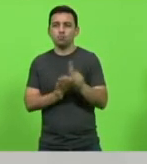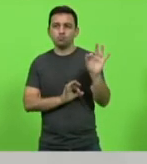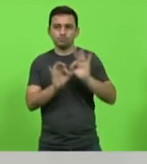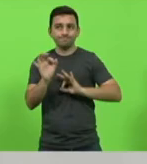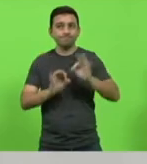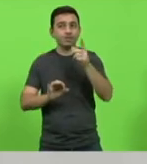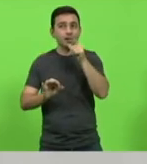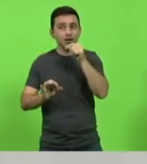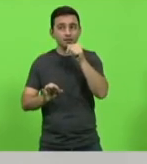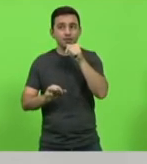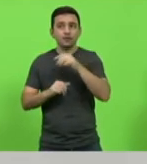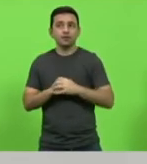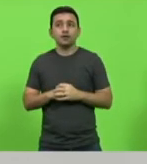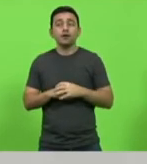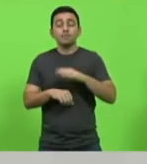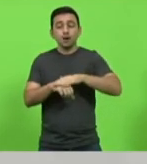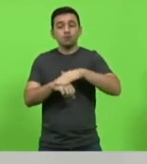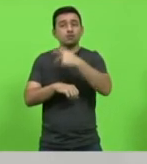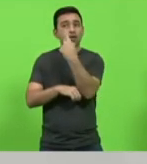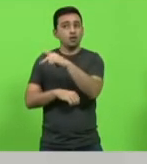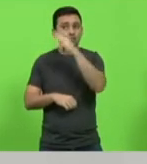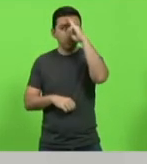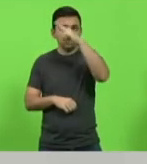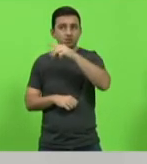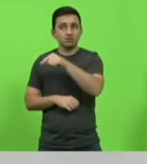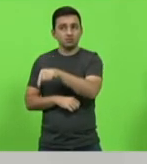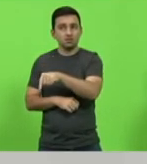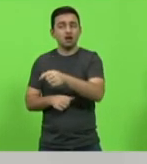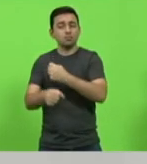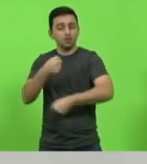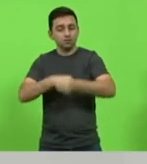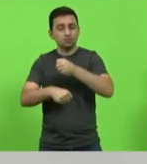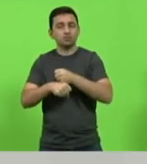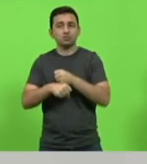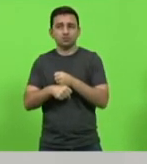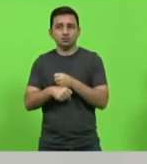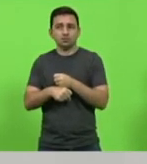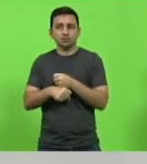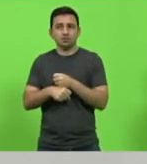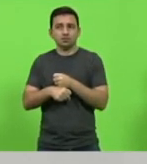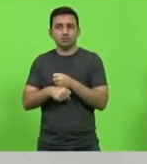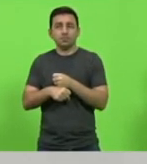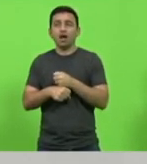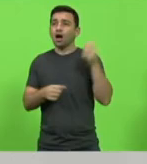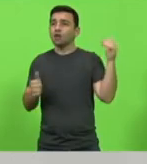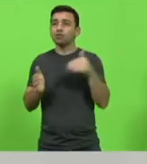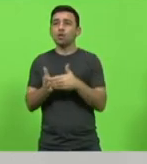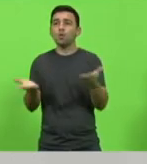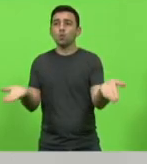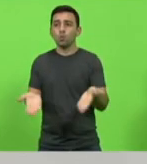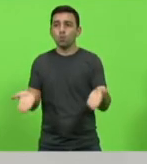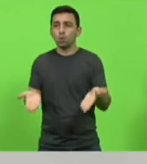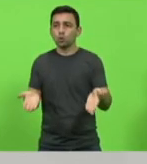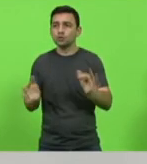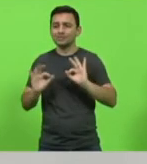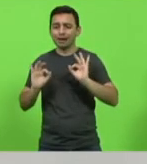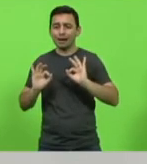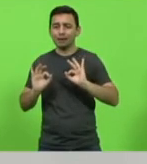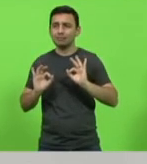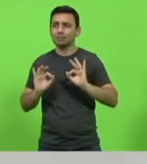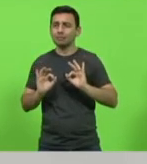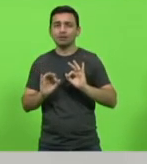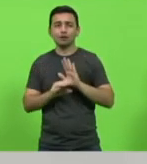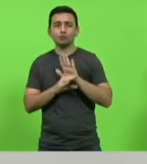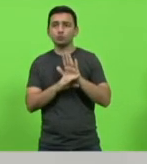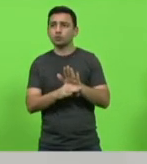hídrico feito pelo Governador Moisés no ano passado e que até agora em nada alterou a vida